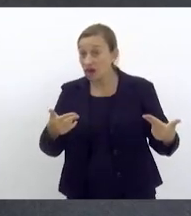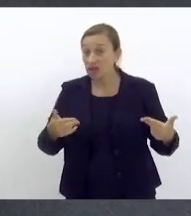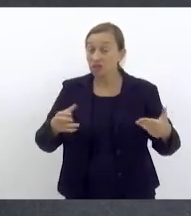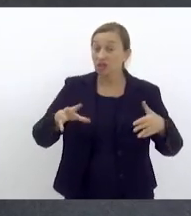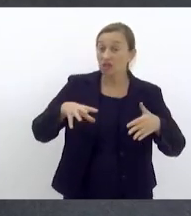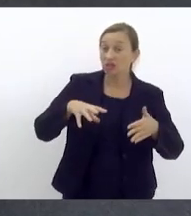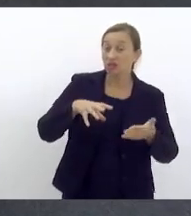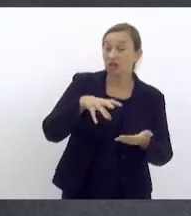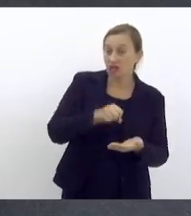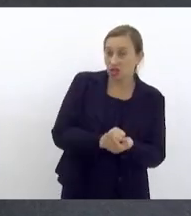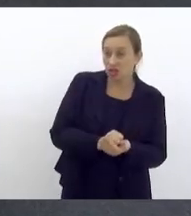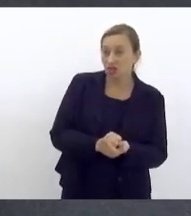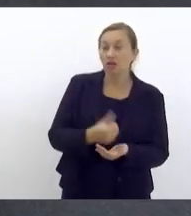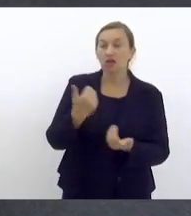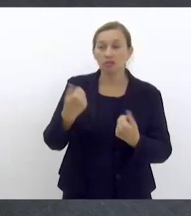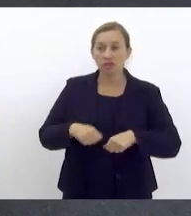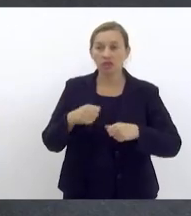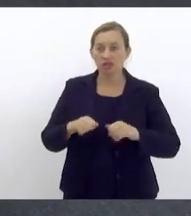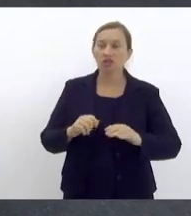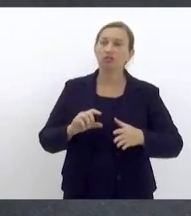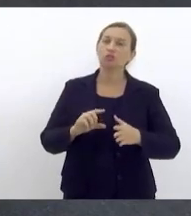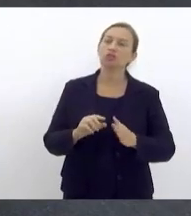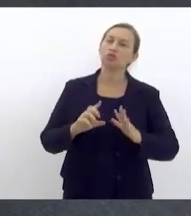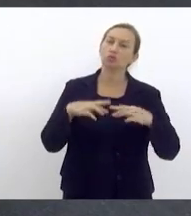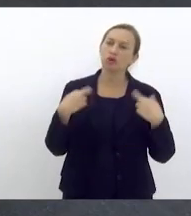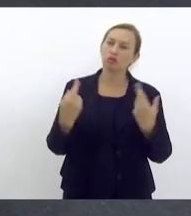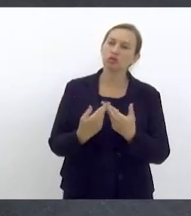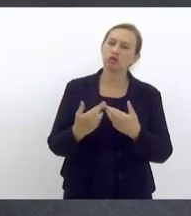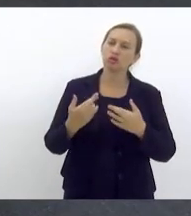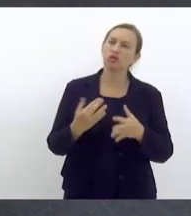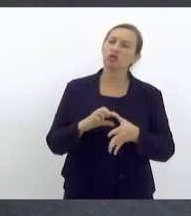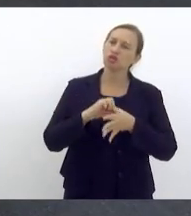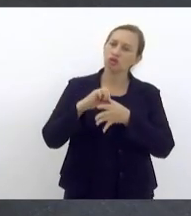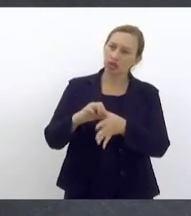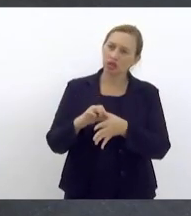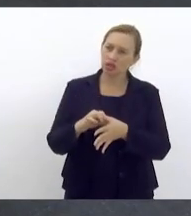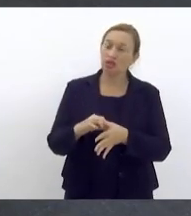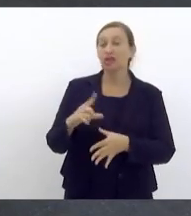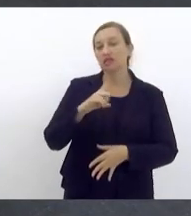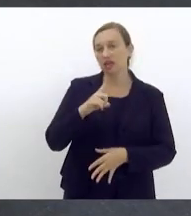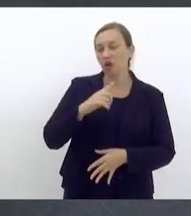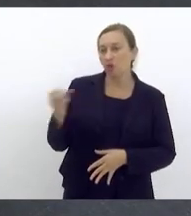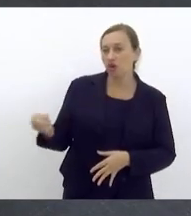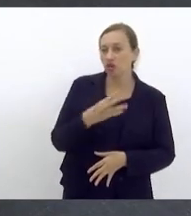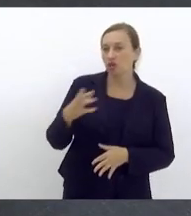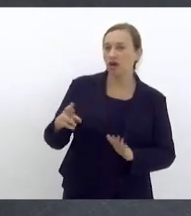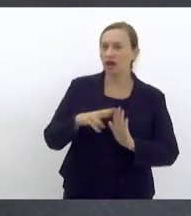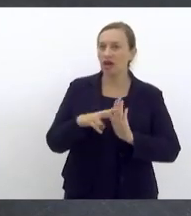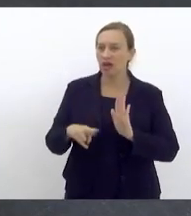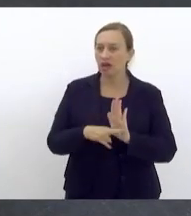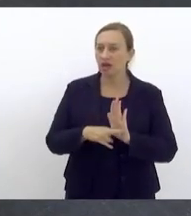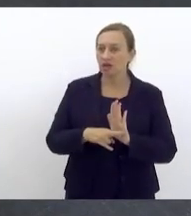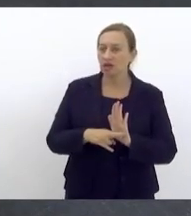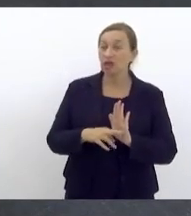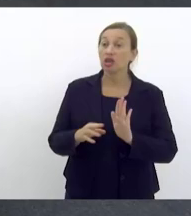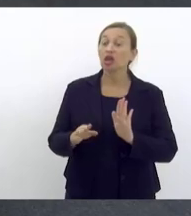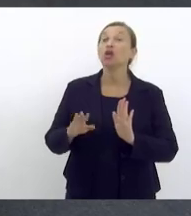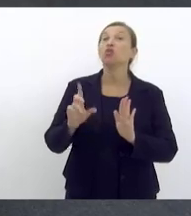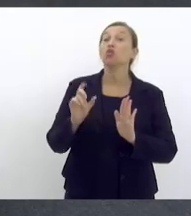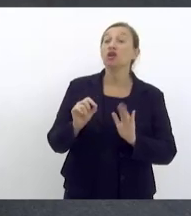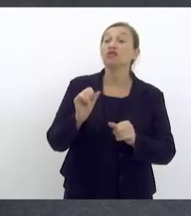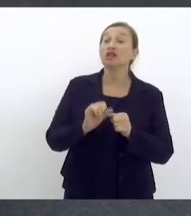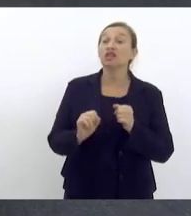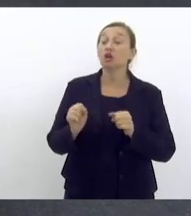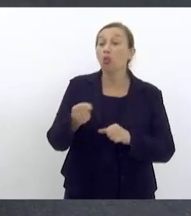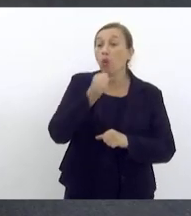nós precisamos de uma reunião do colégio de líderes porque se vai existir uma nova regra O que que a gente faz com que está protocolizado nós